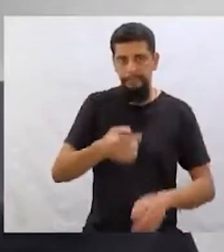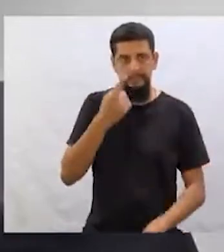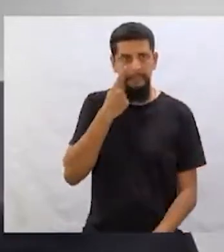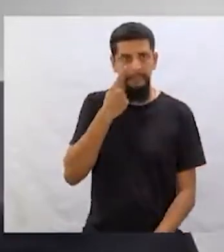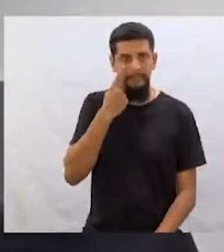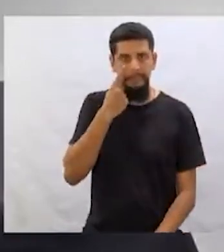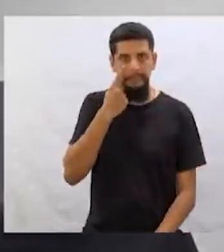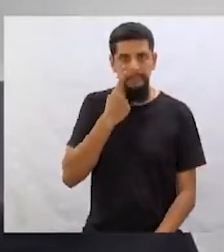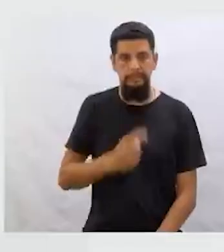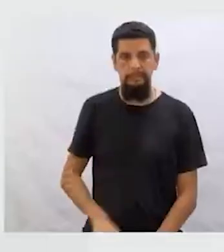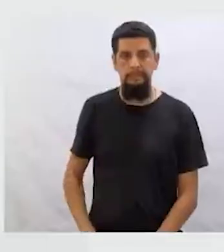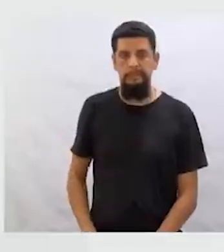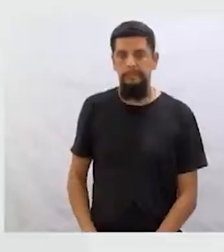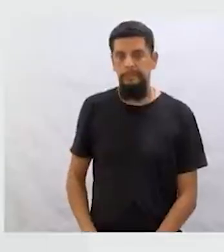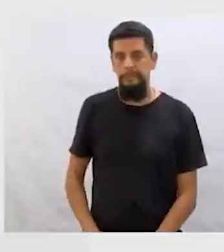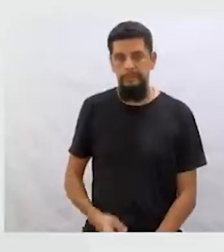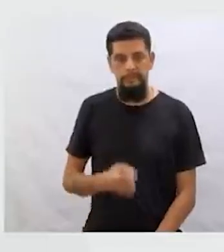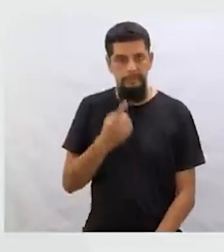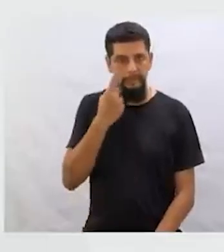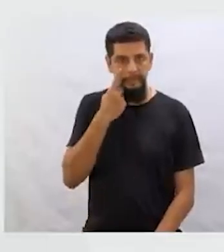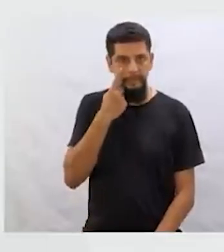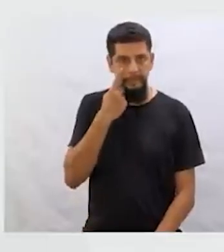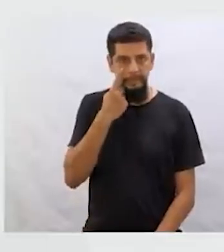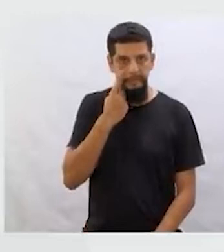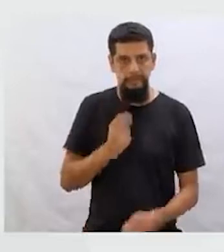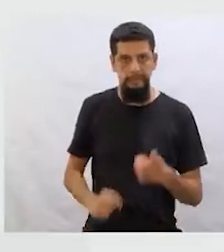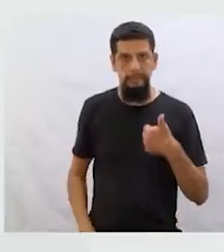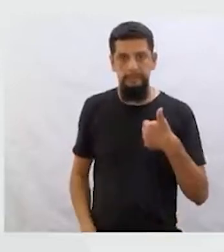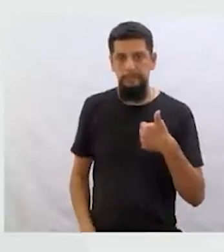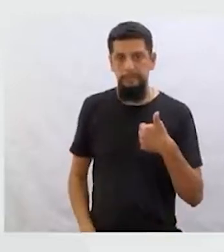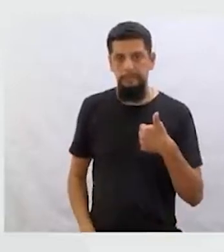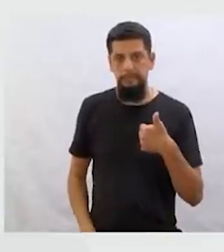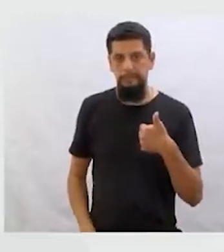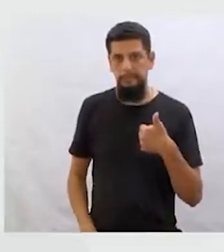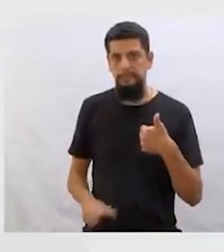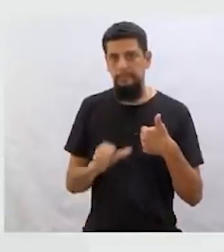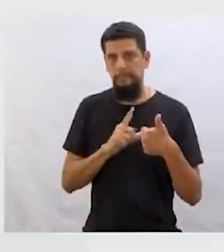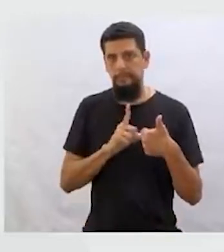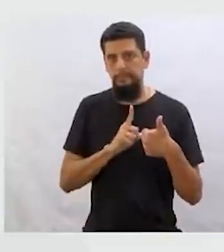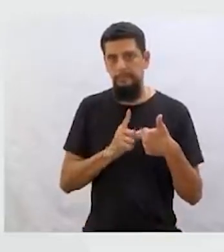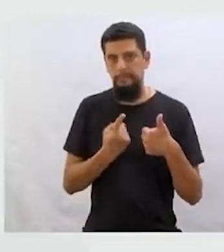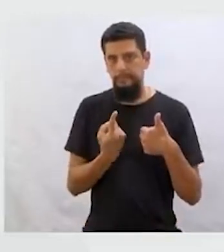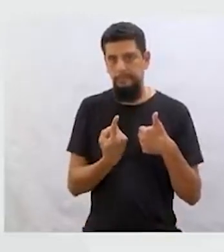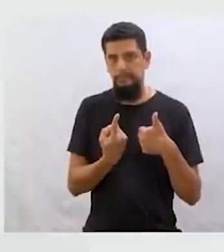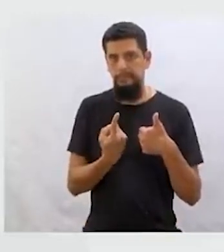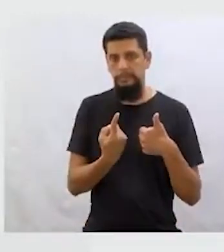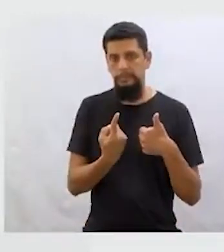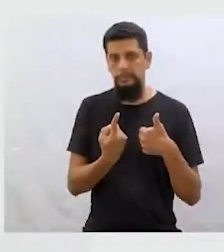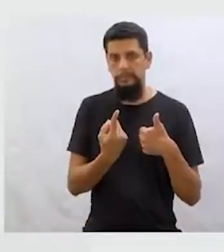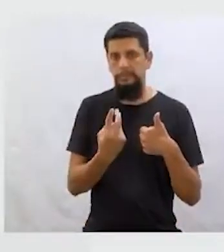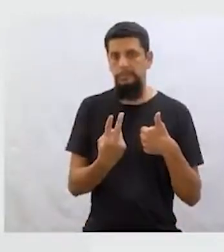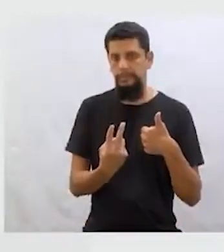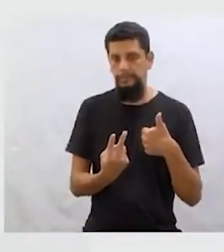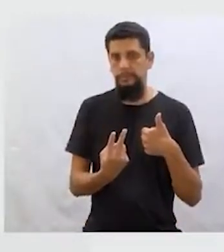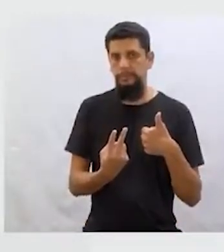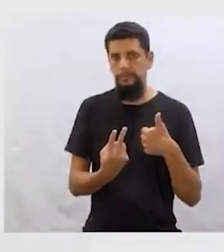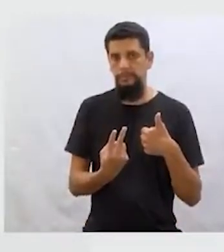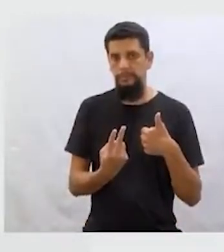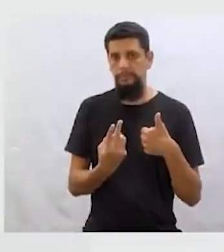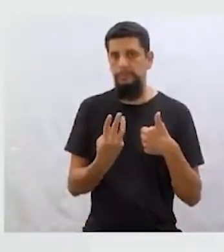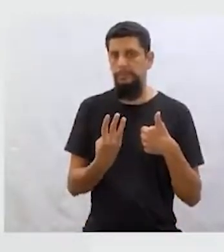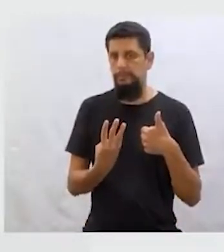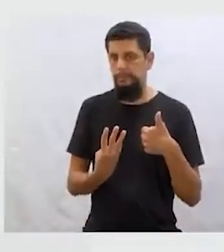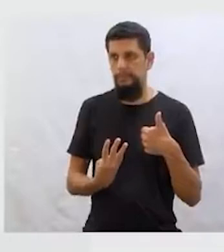Certo? Vamos conferir? Olhem lá. Então, temos o número 1,